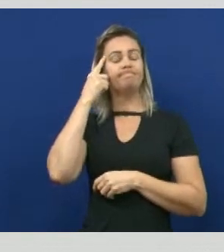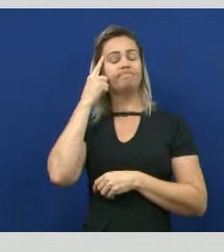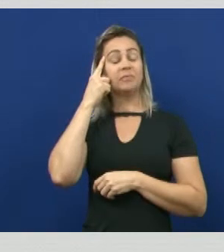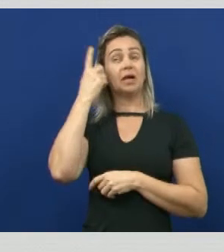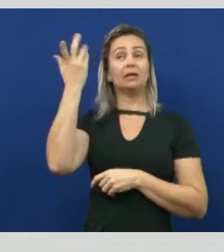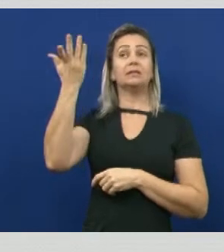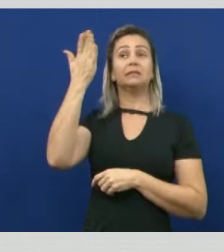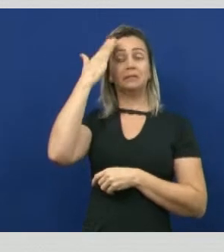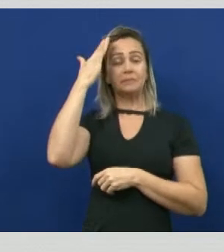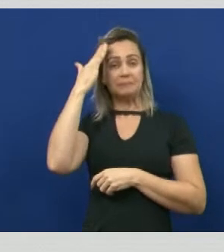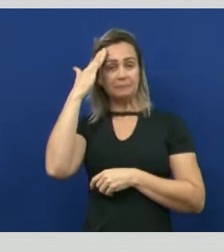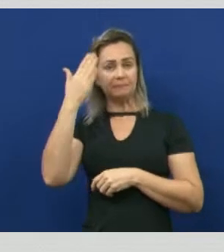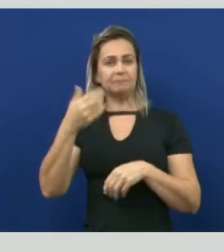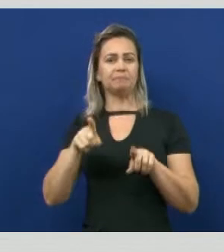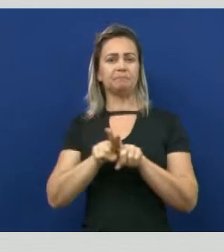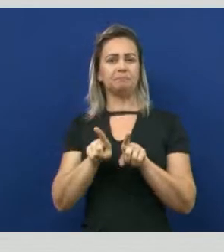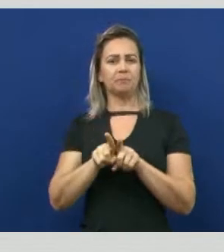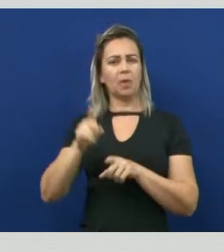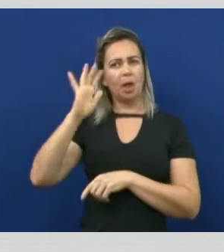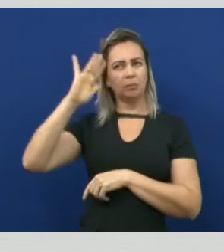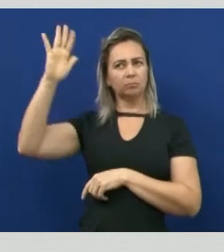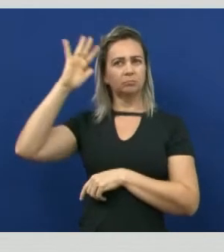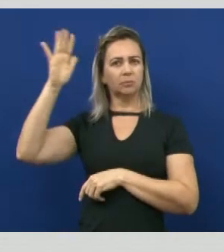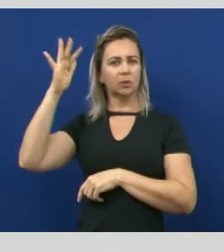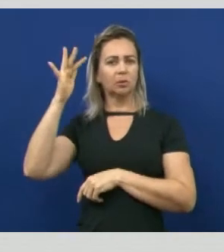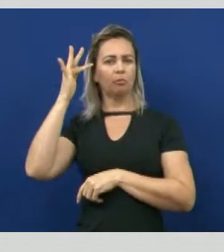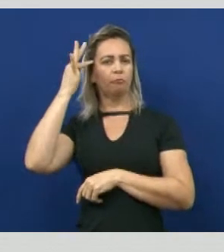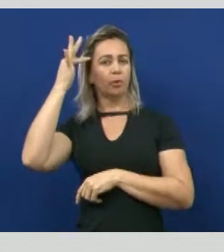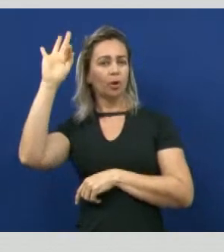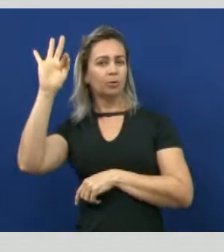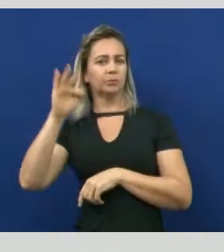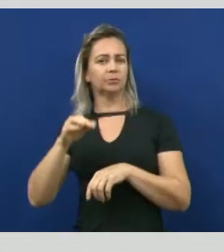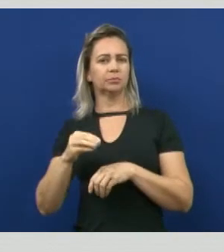nos pensadores, certo? Os primeiros pensadores.